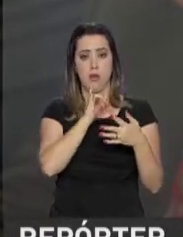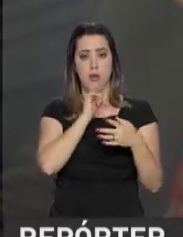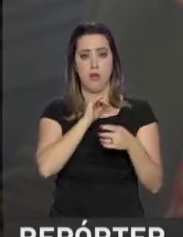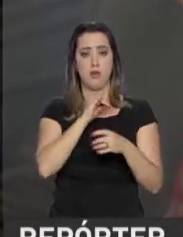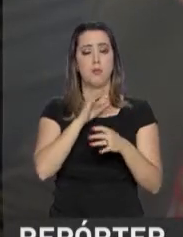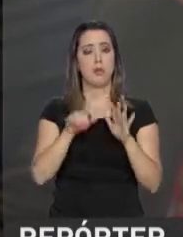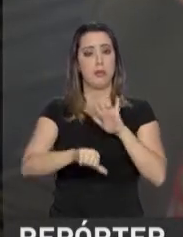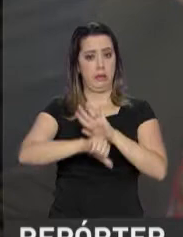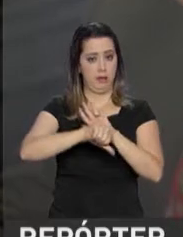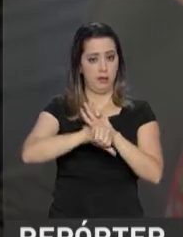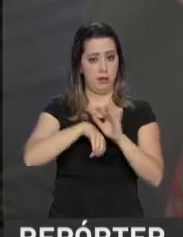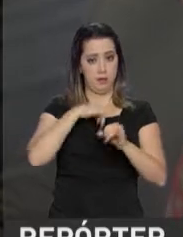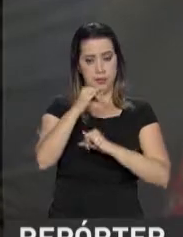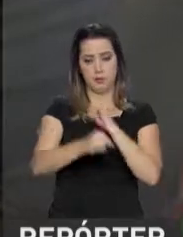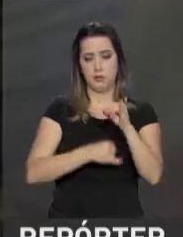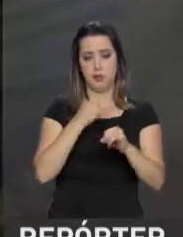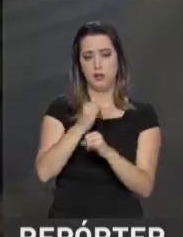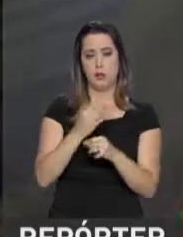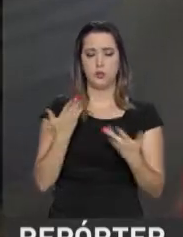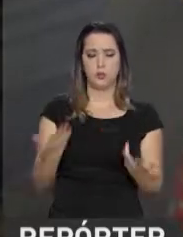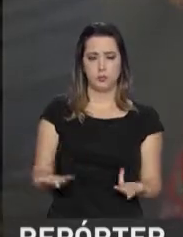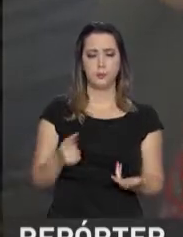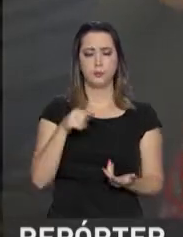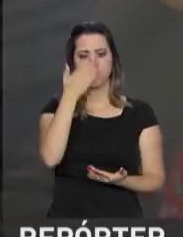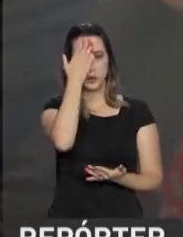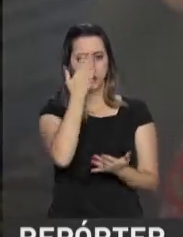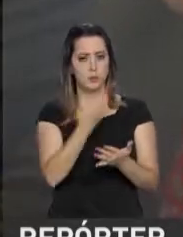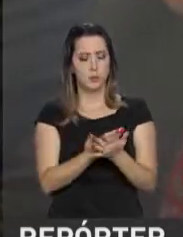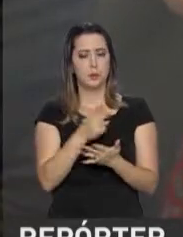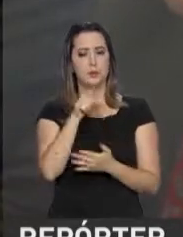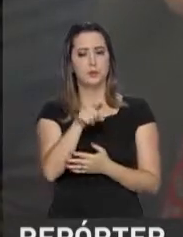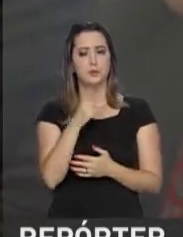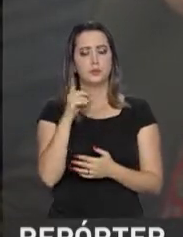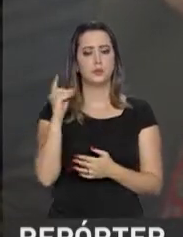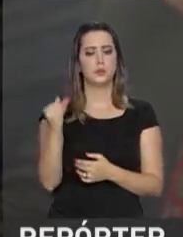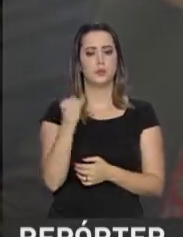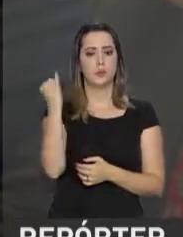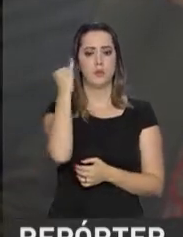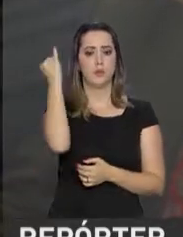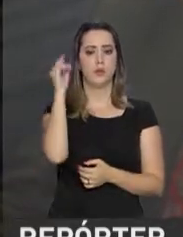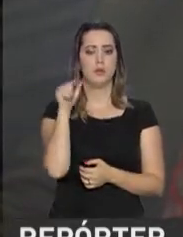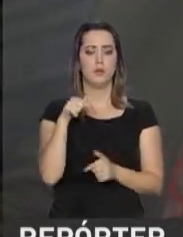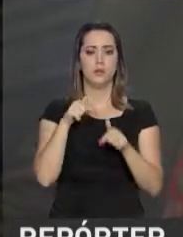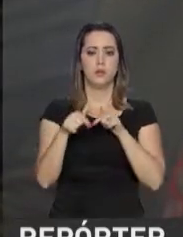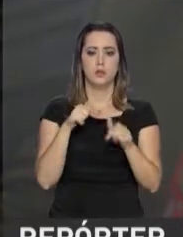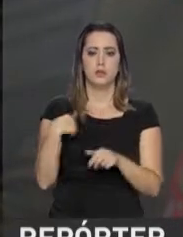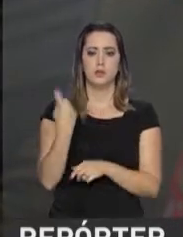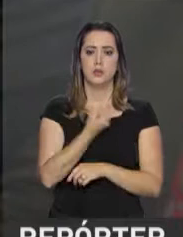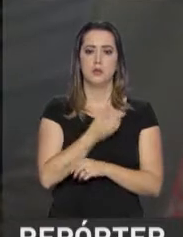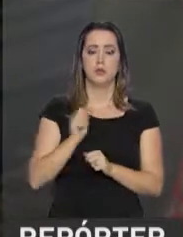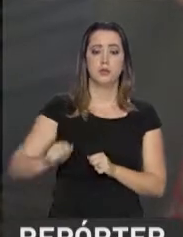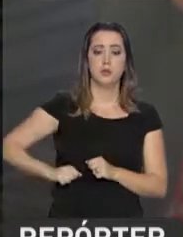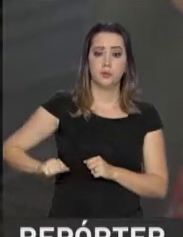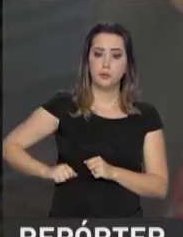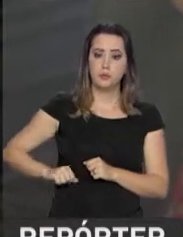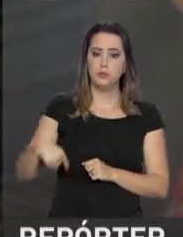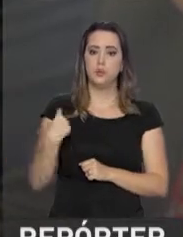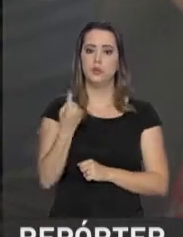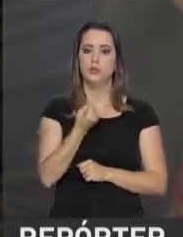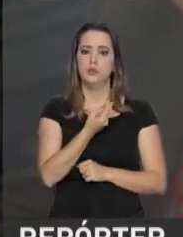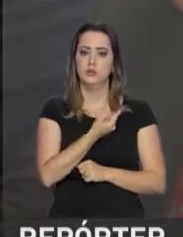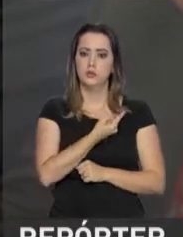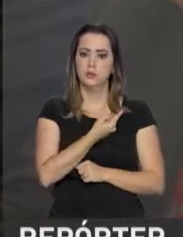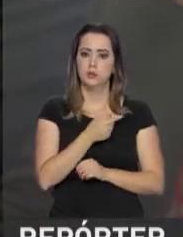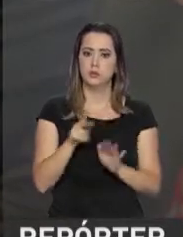cibernéticos. Nesse contexto, creio essencial o papel de nossas chancelarias, de nossos